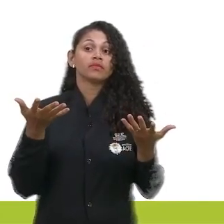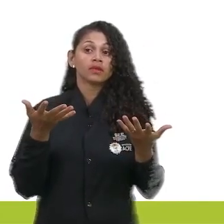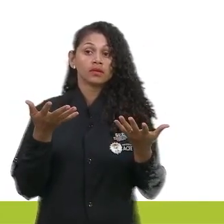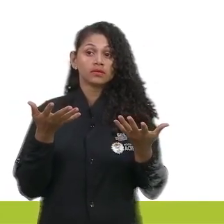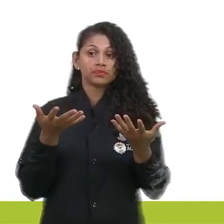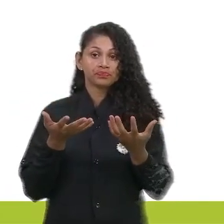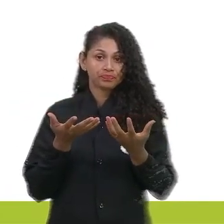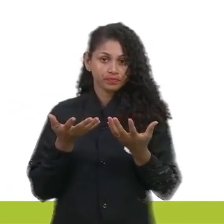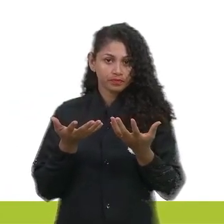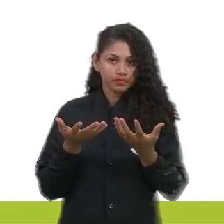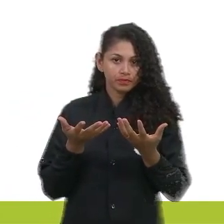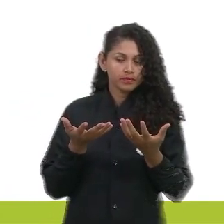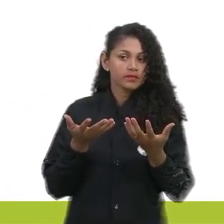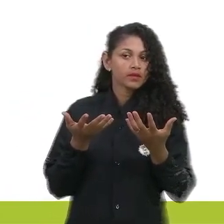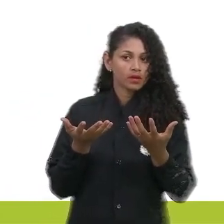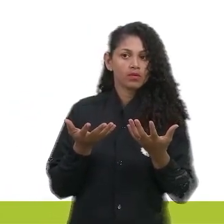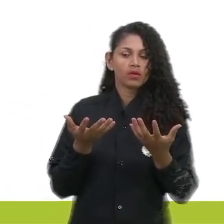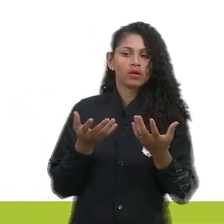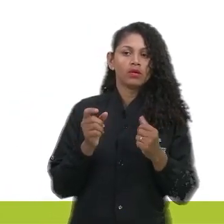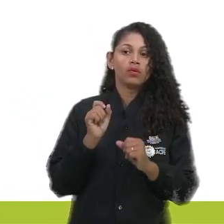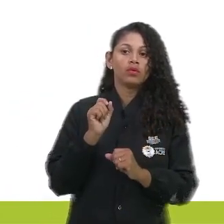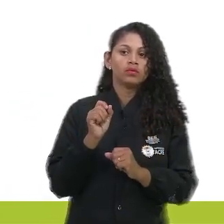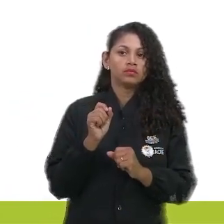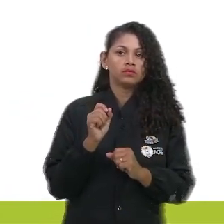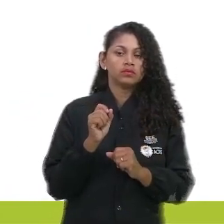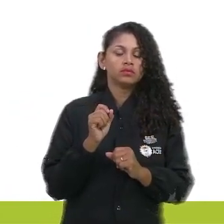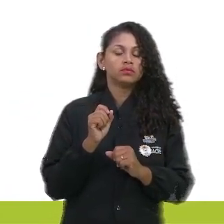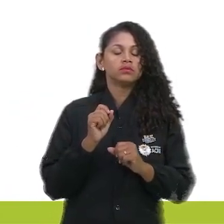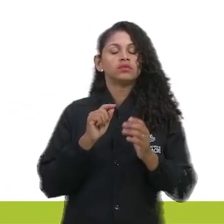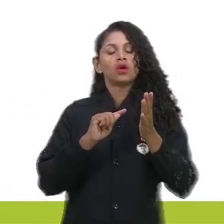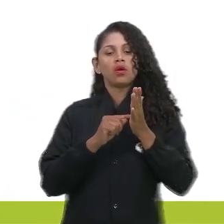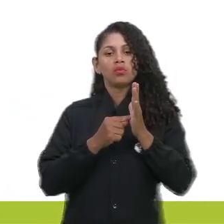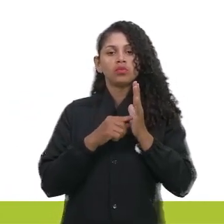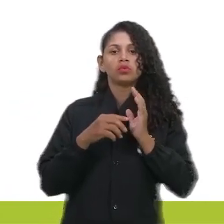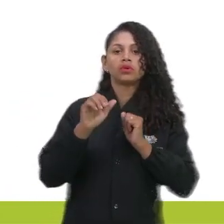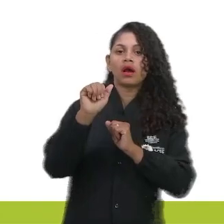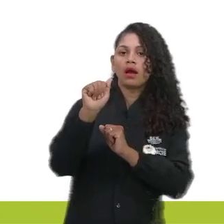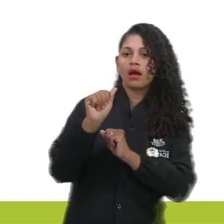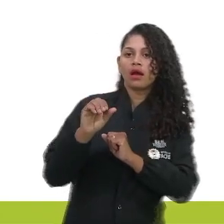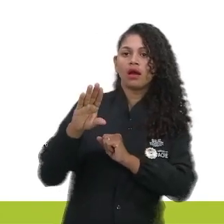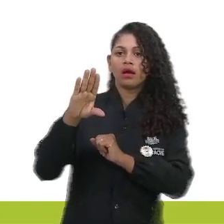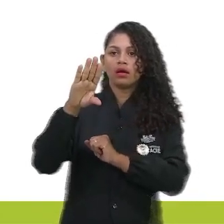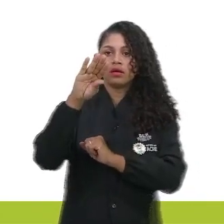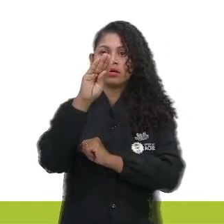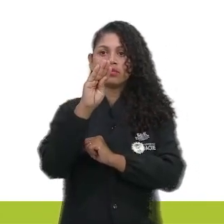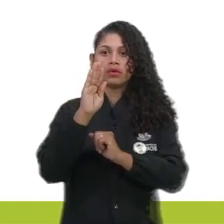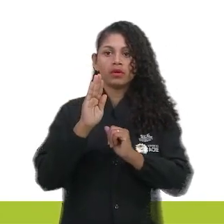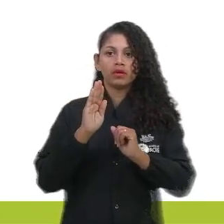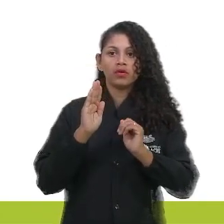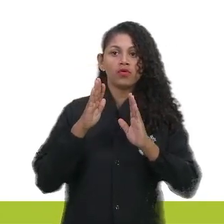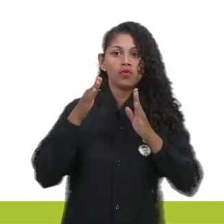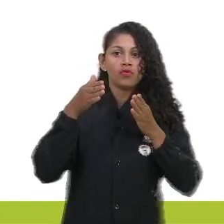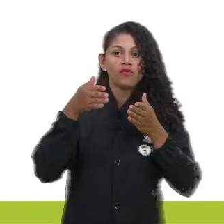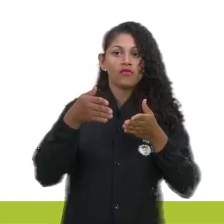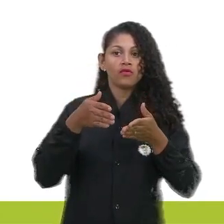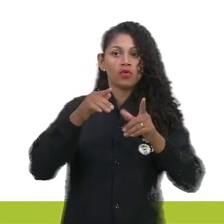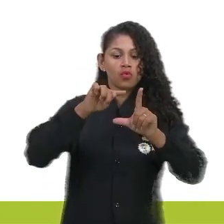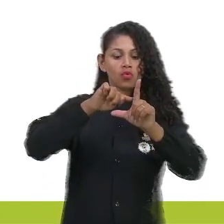eu considero dois pontos da circunferência, um ponto A e um ponto B, e eu considero aqui o centro da circunferência que eu denominei